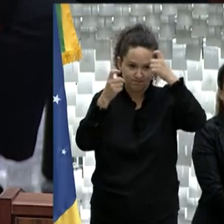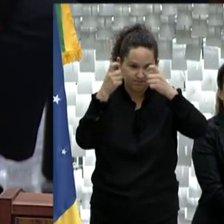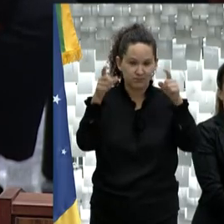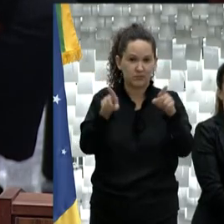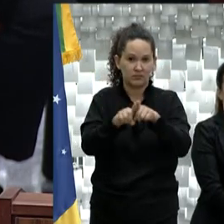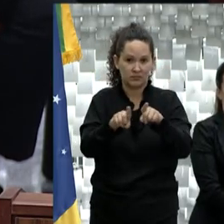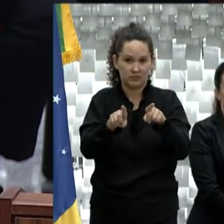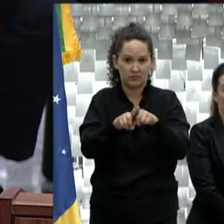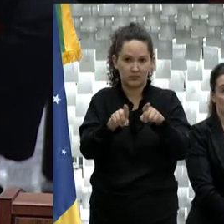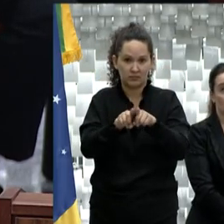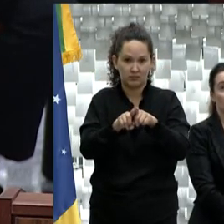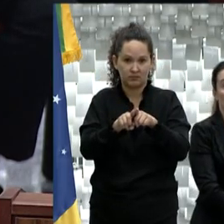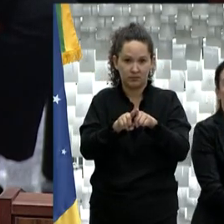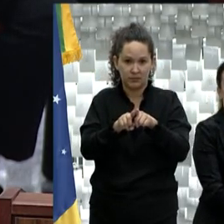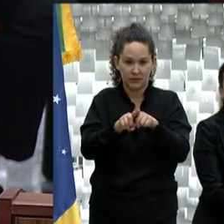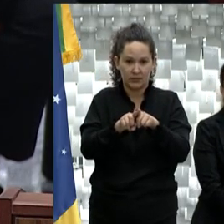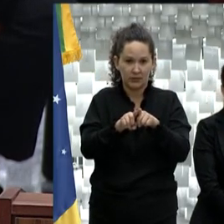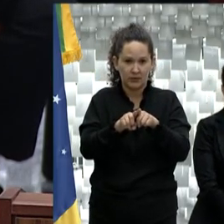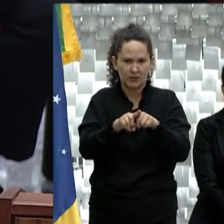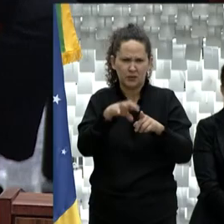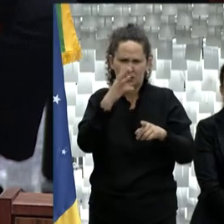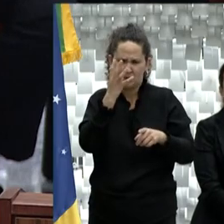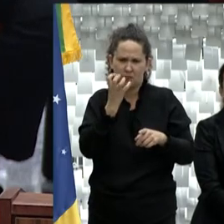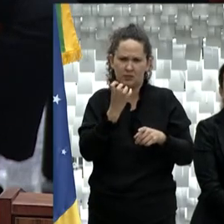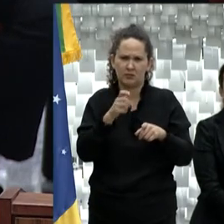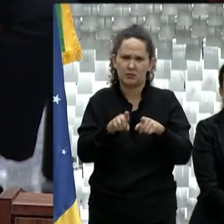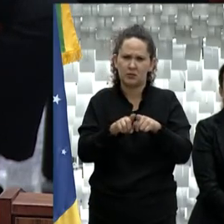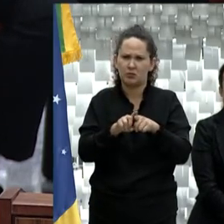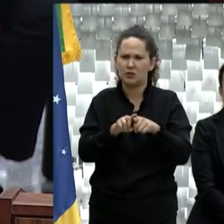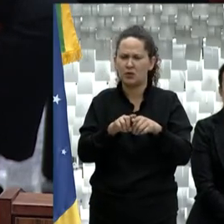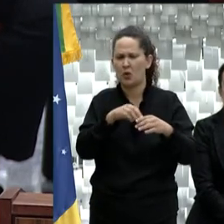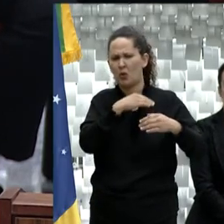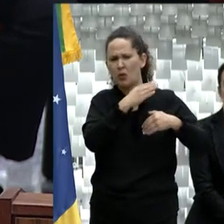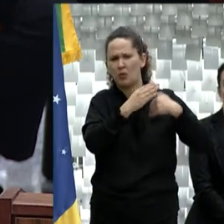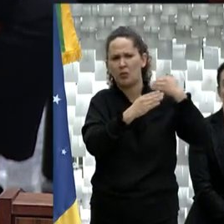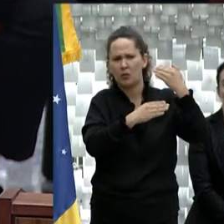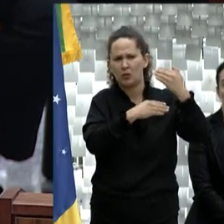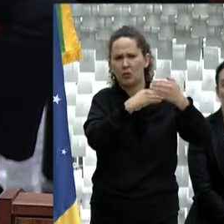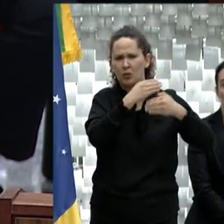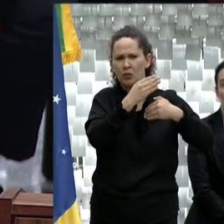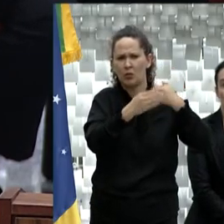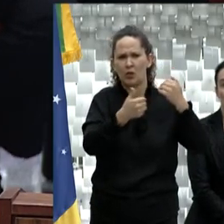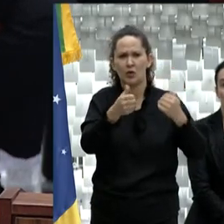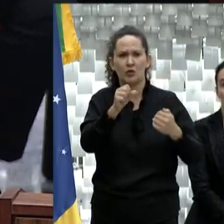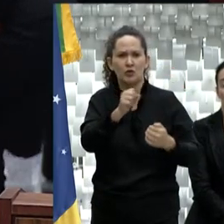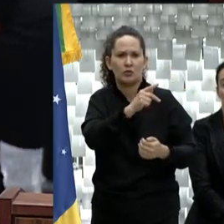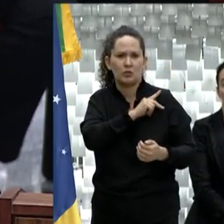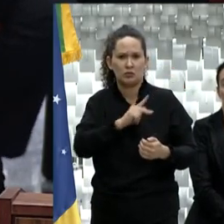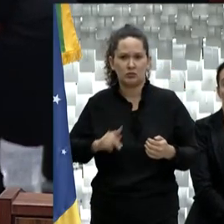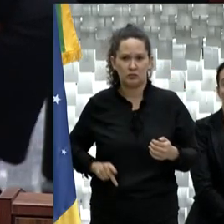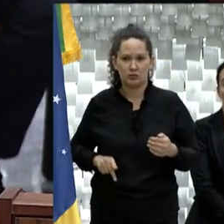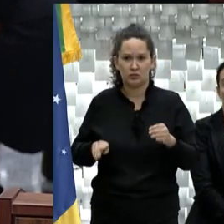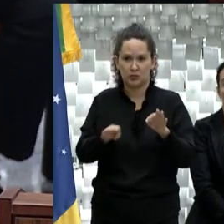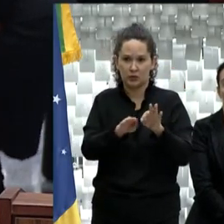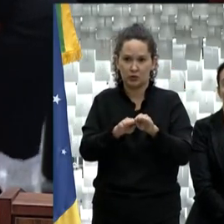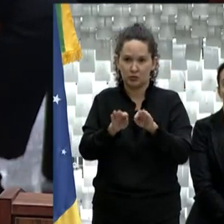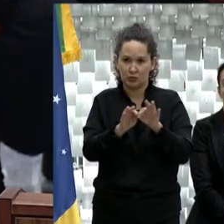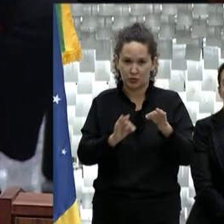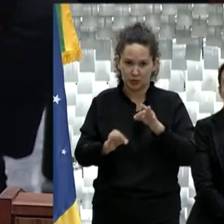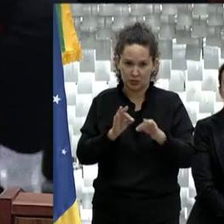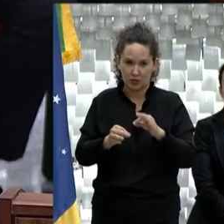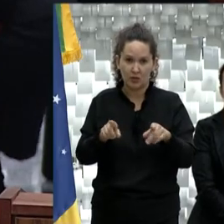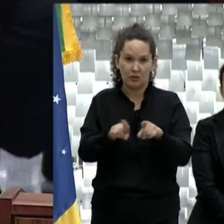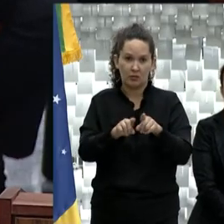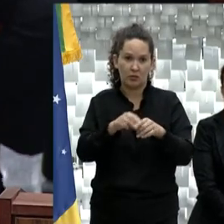também com celeridade. Ao longo das décadas, os 18 presidentes do STJ e seus